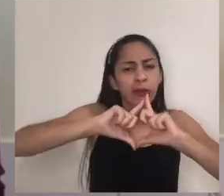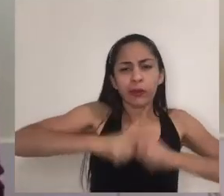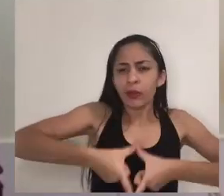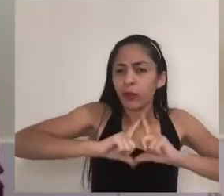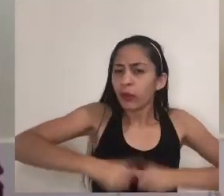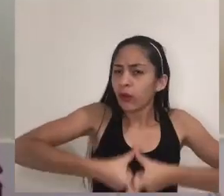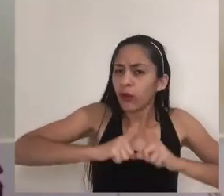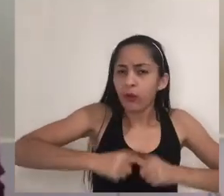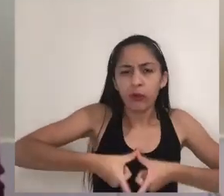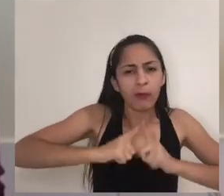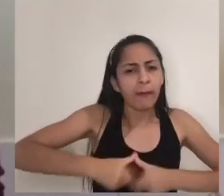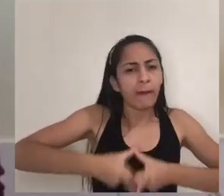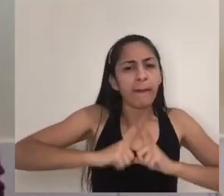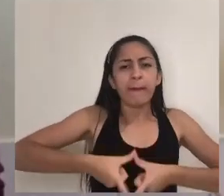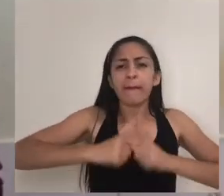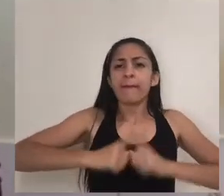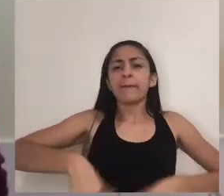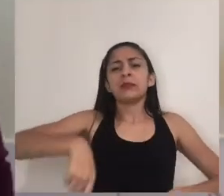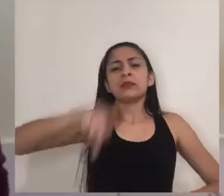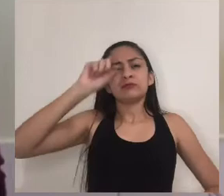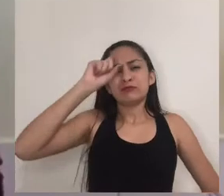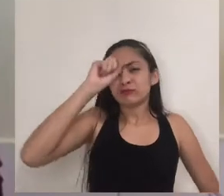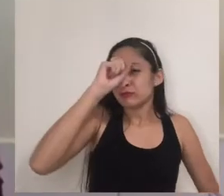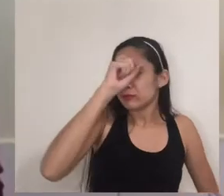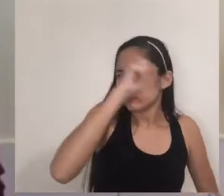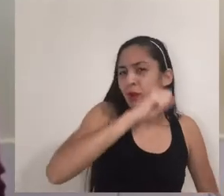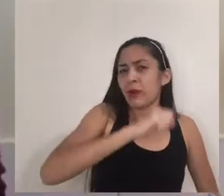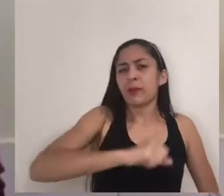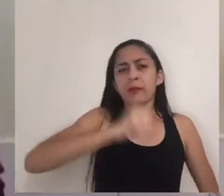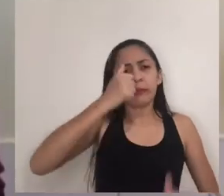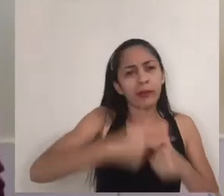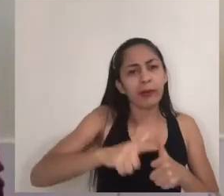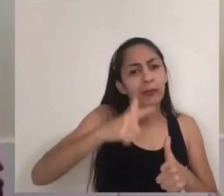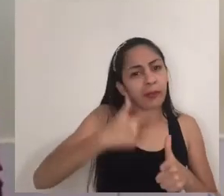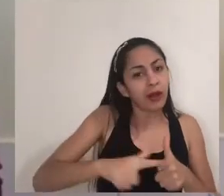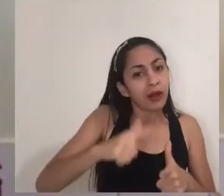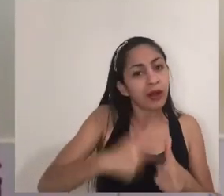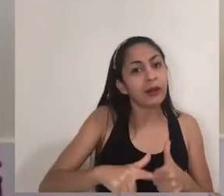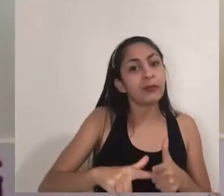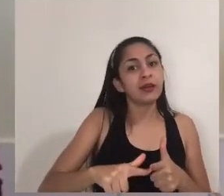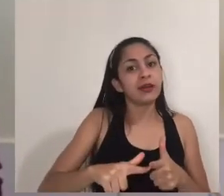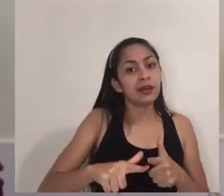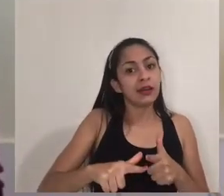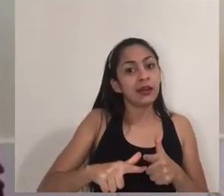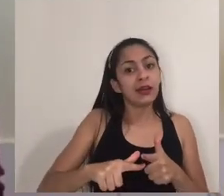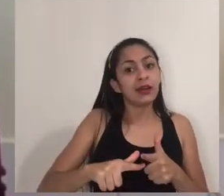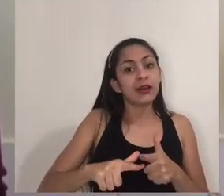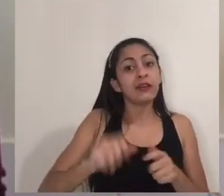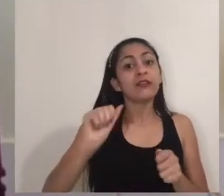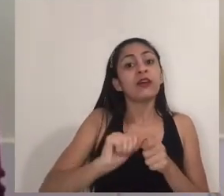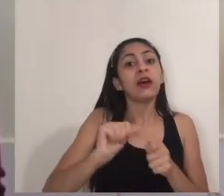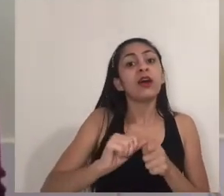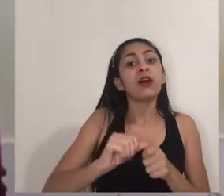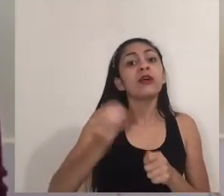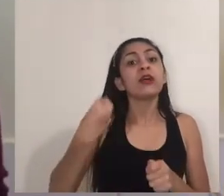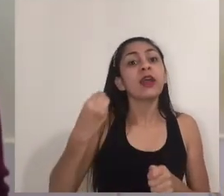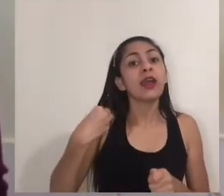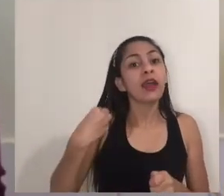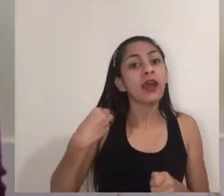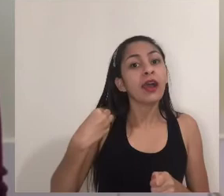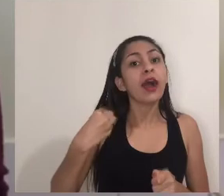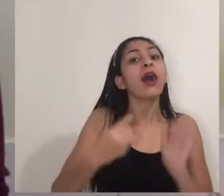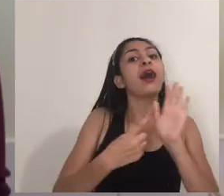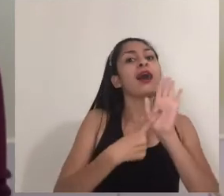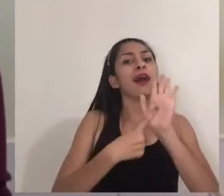os problemas que nós enfrentamos, eles são importantes para nos tornar reconhecedores da nossa dependência